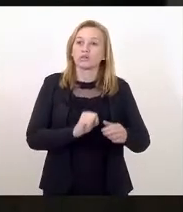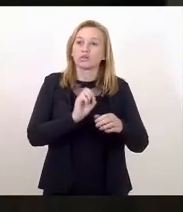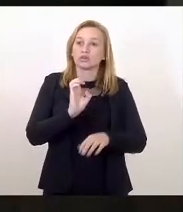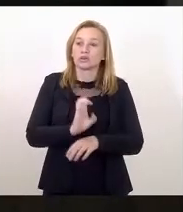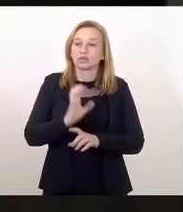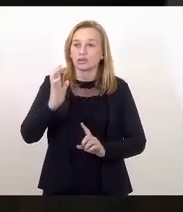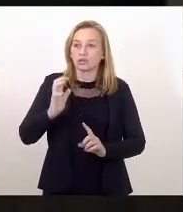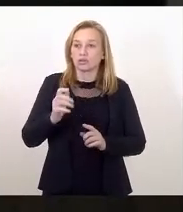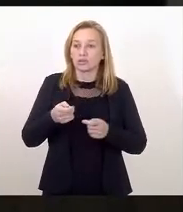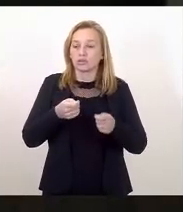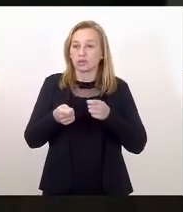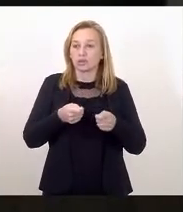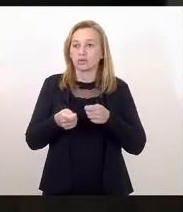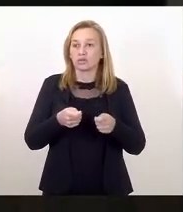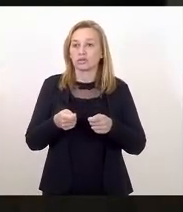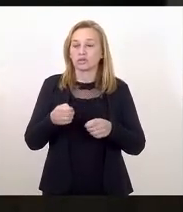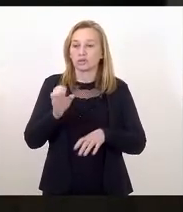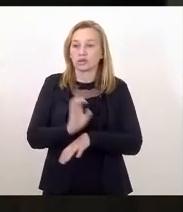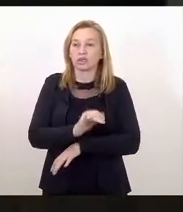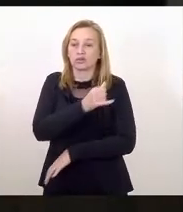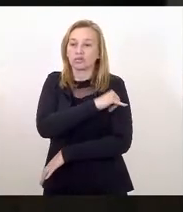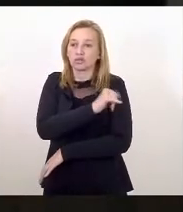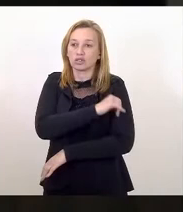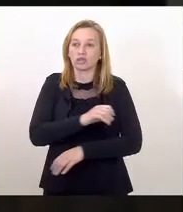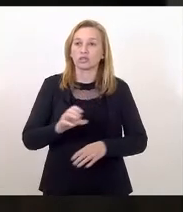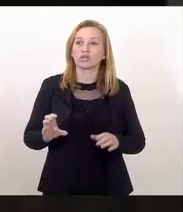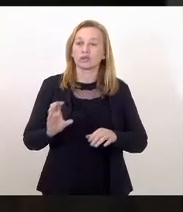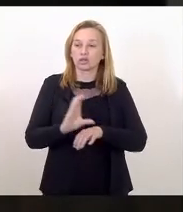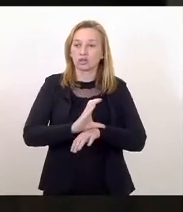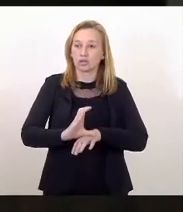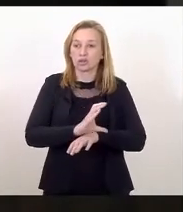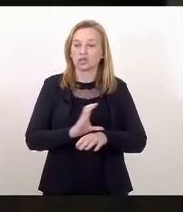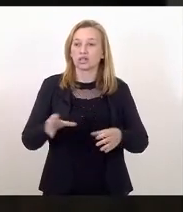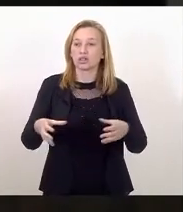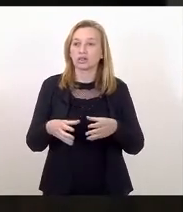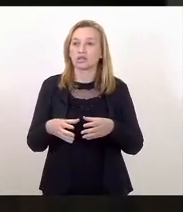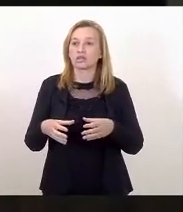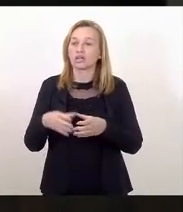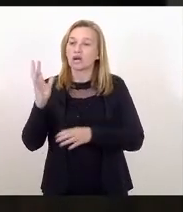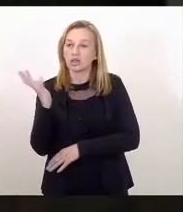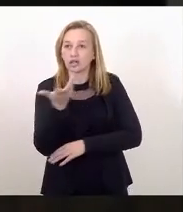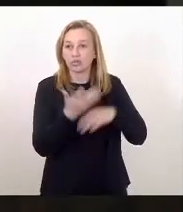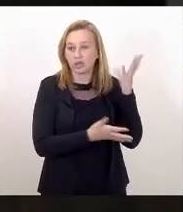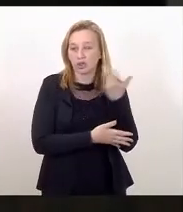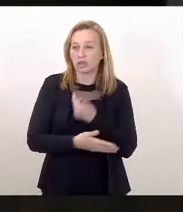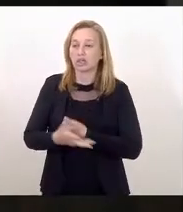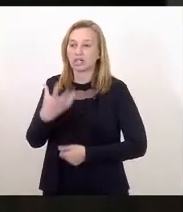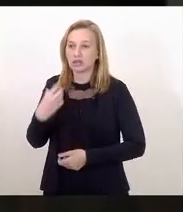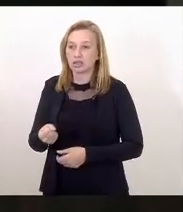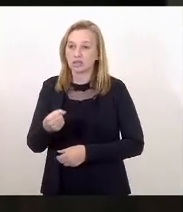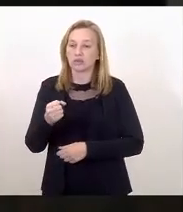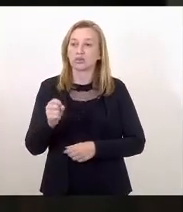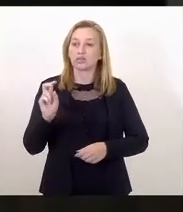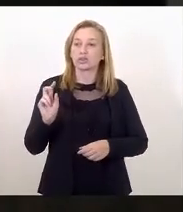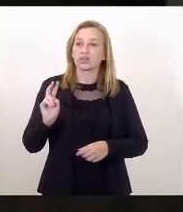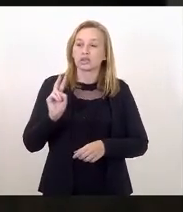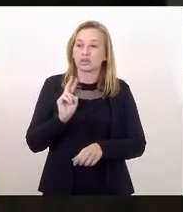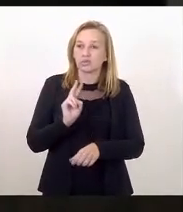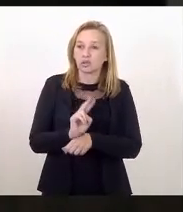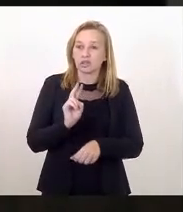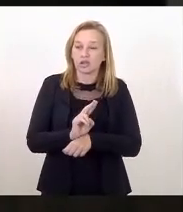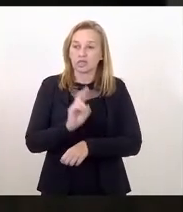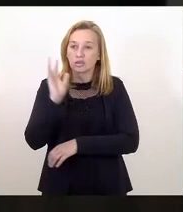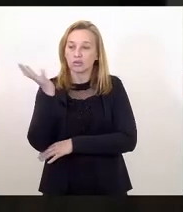providências. Apareceres da Comissão de Constituição e Justiça pela condicionalidade e saneamento ambiental favorável, defesa do meio ambiente favorável, economia e indústria de comércio